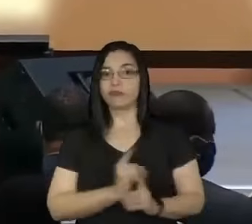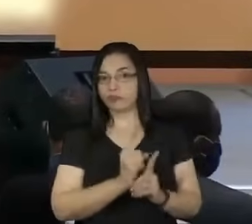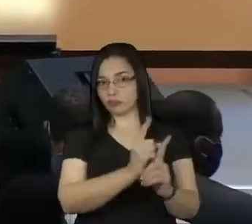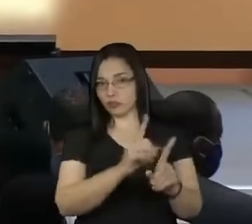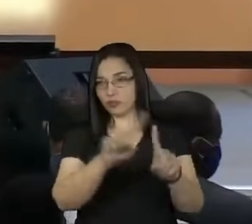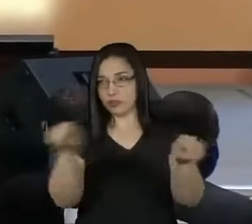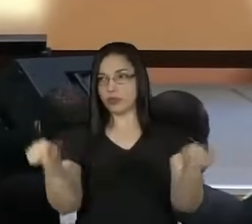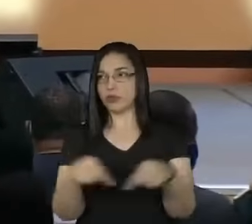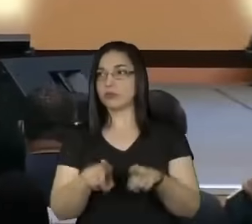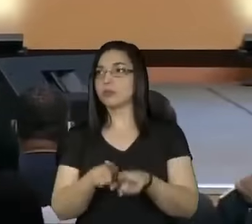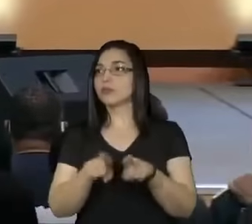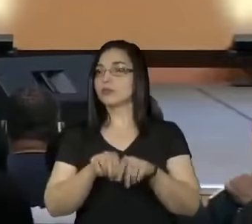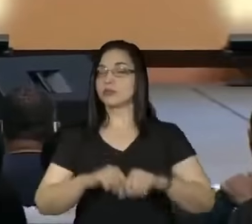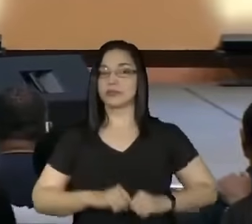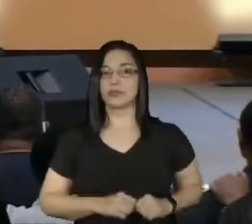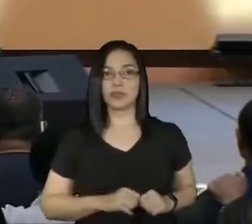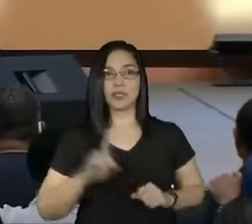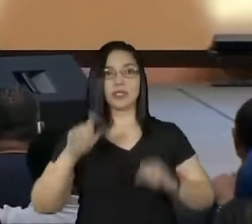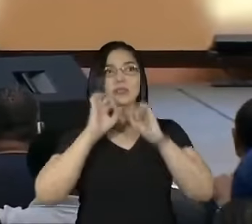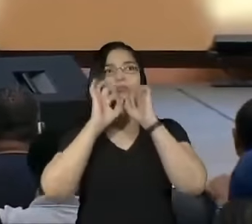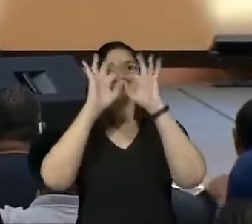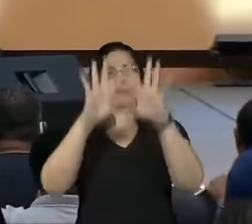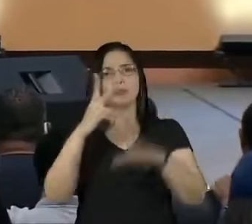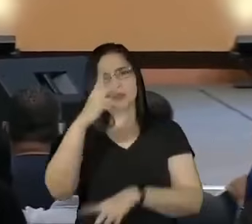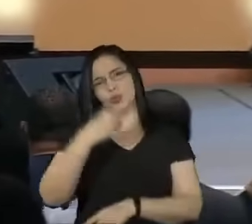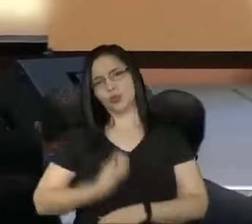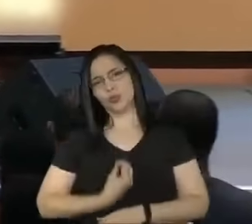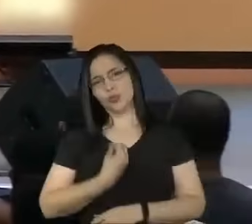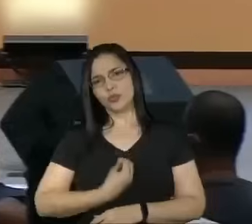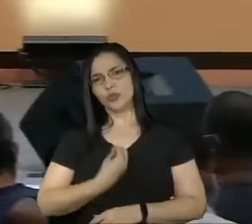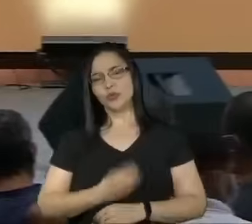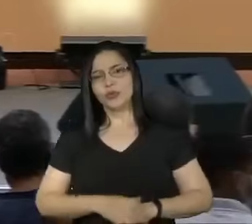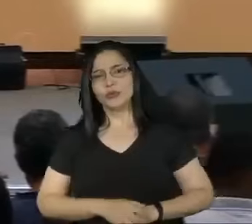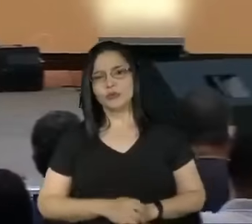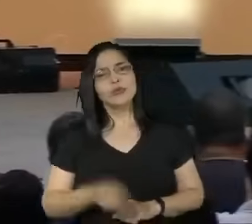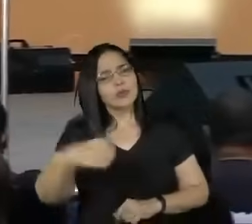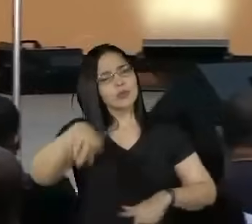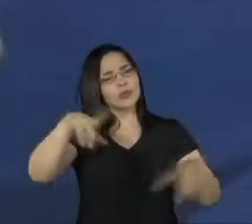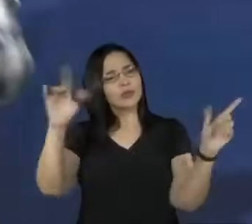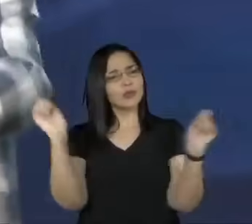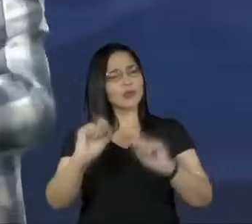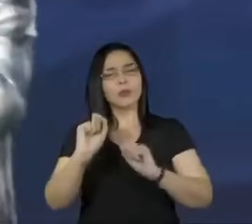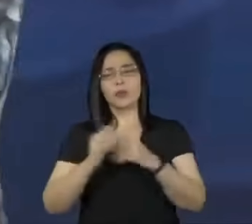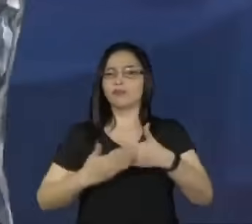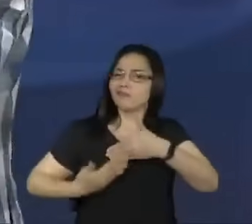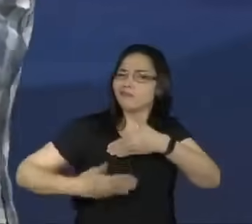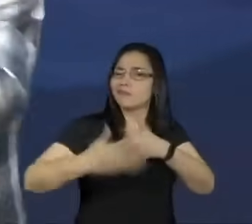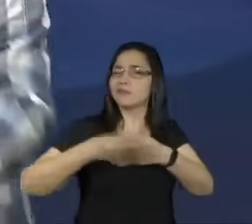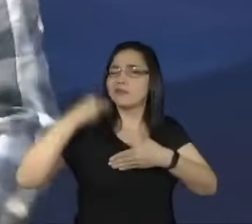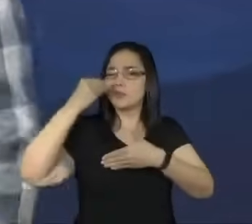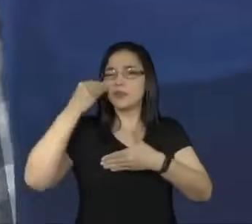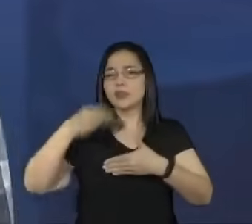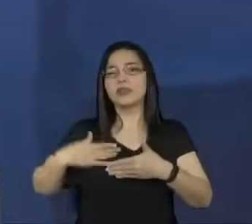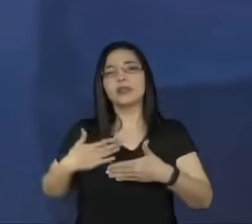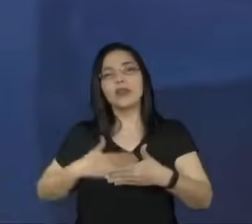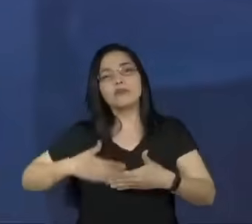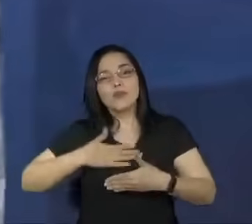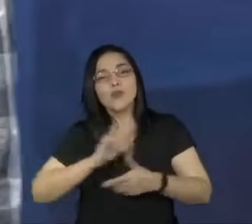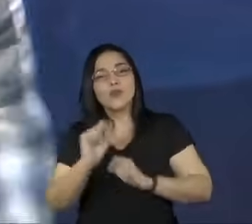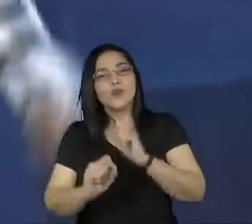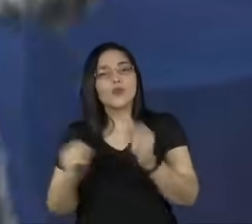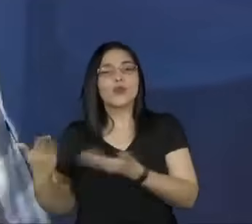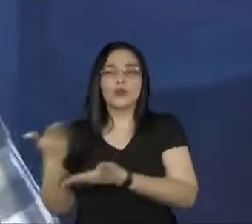de cá Que Deus abençoe a sua vida que você possa atir deje uma comunhão com